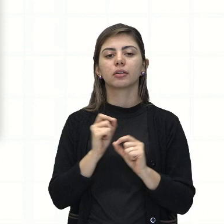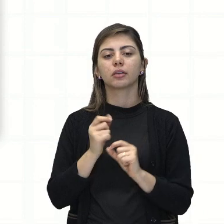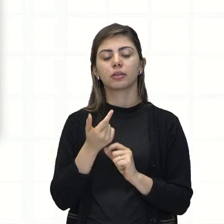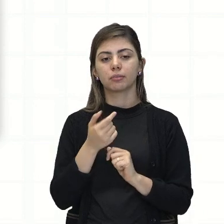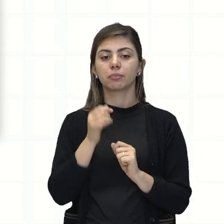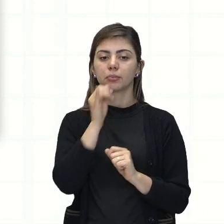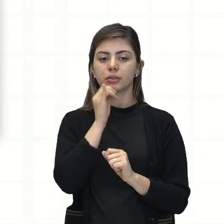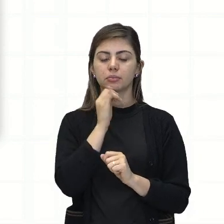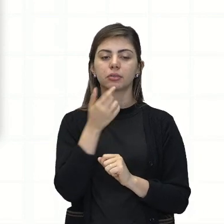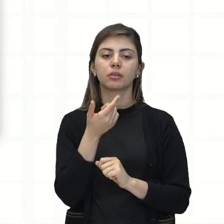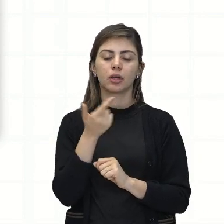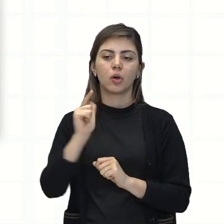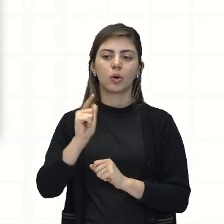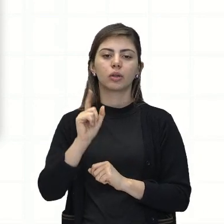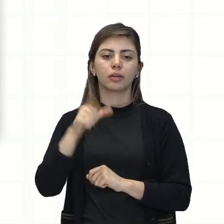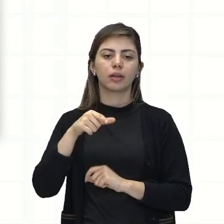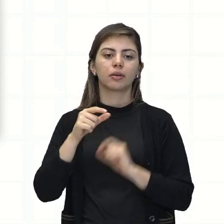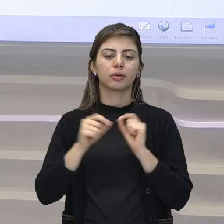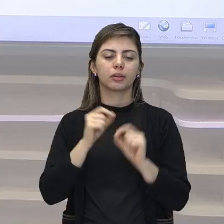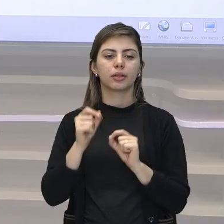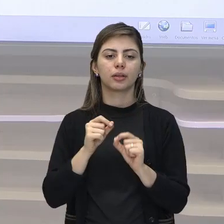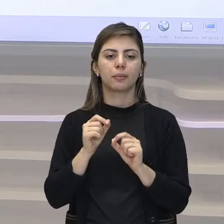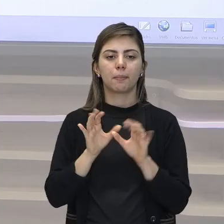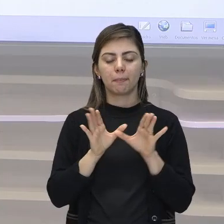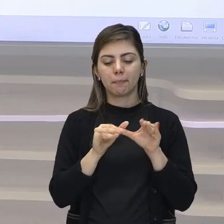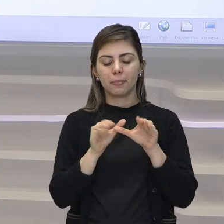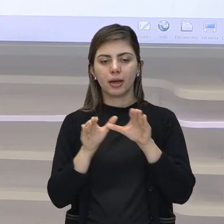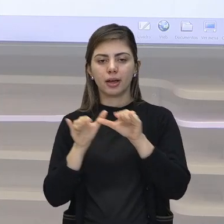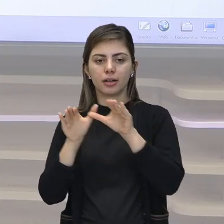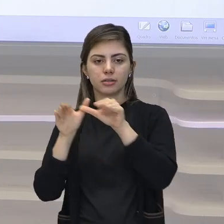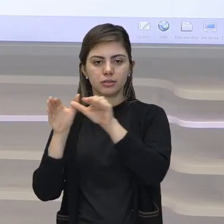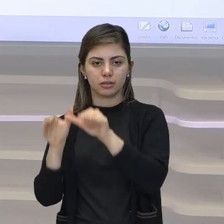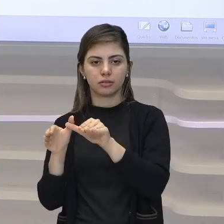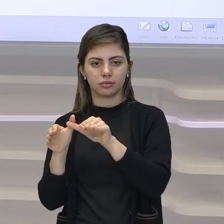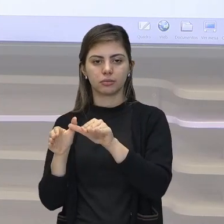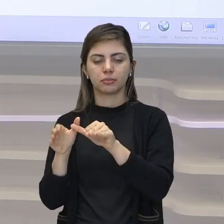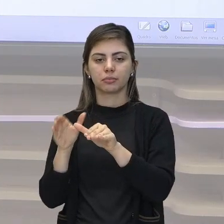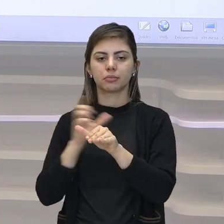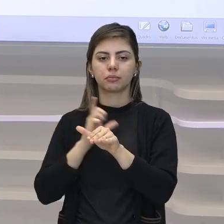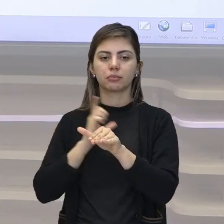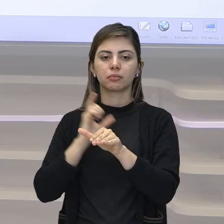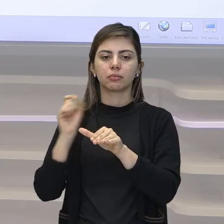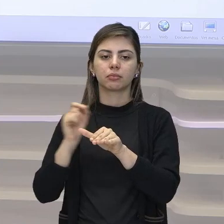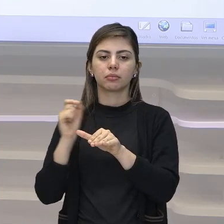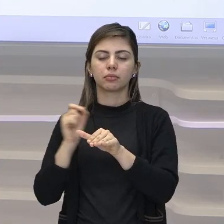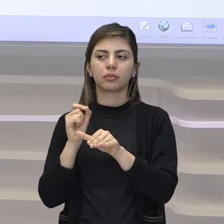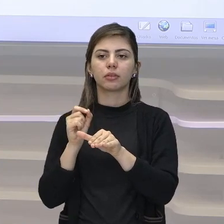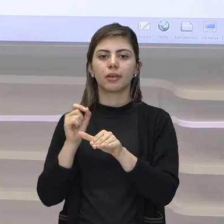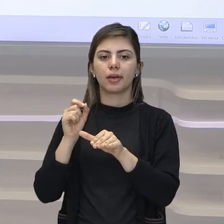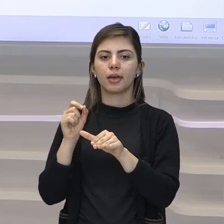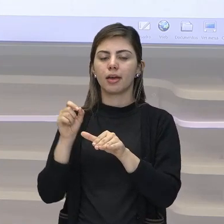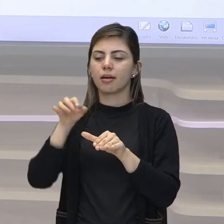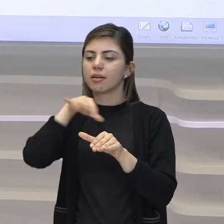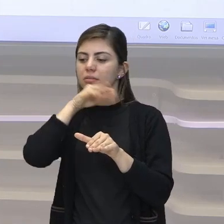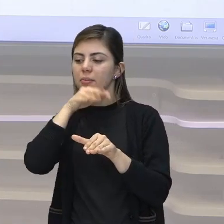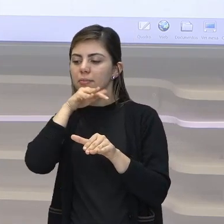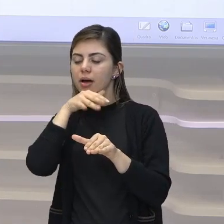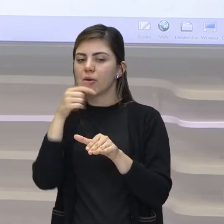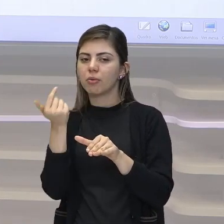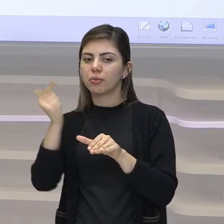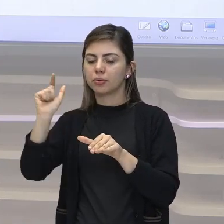da protocooperação, e os pássaros eles se alimentam dos carrapatos que ficam ali no